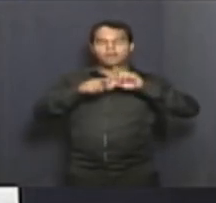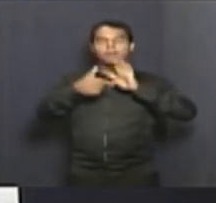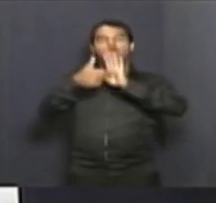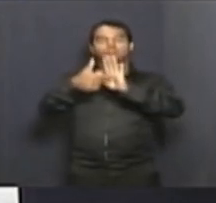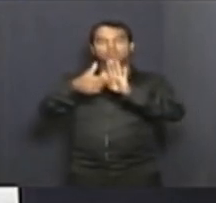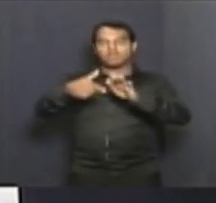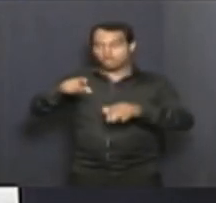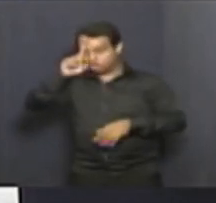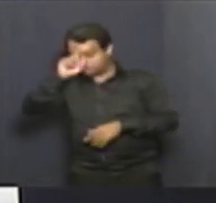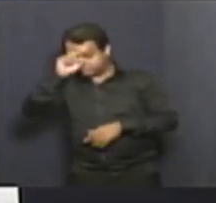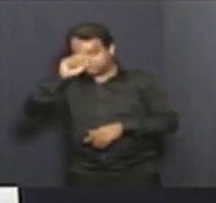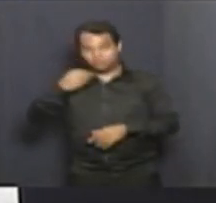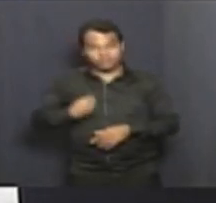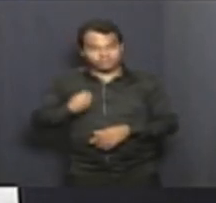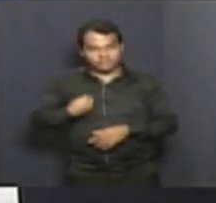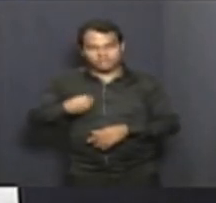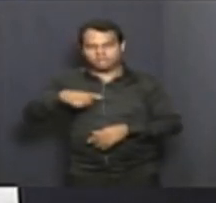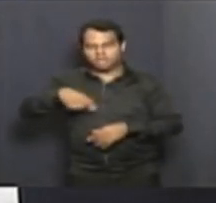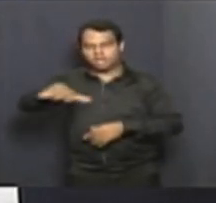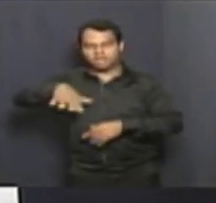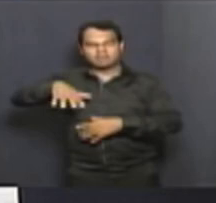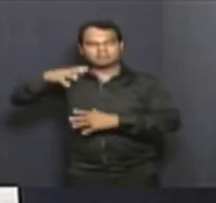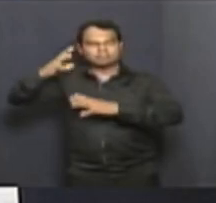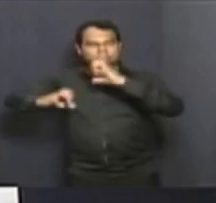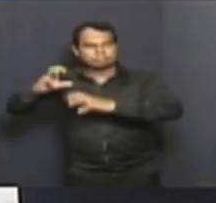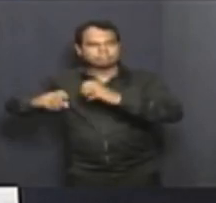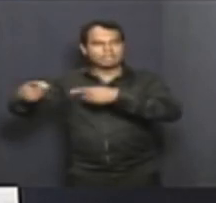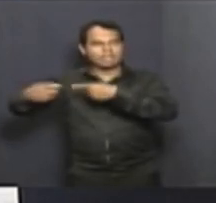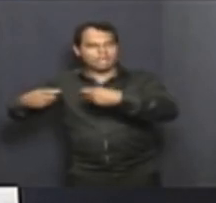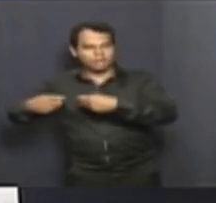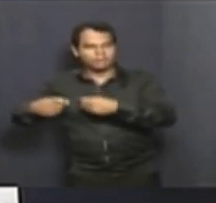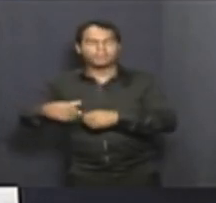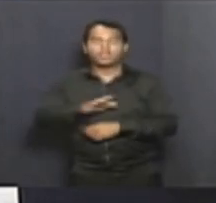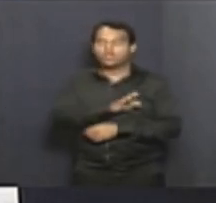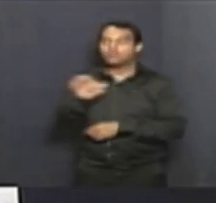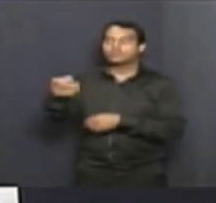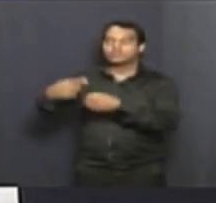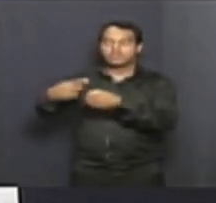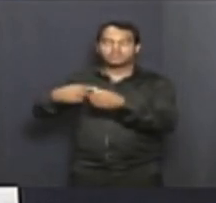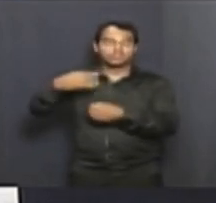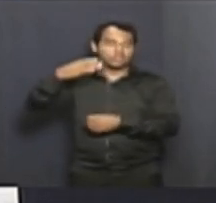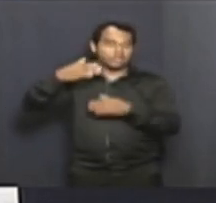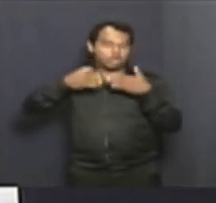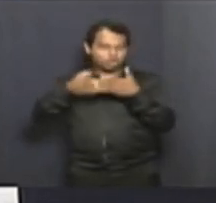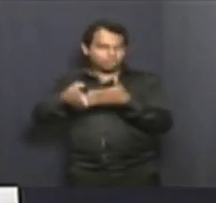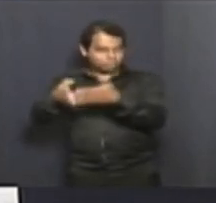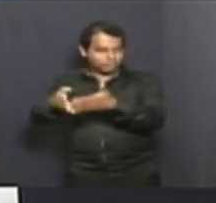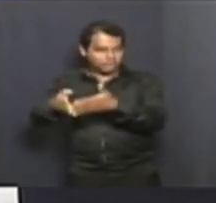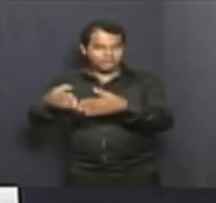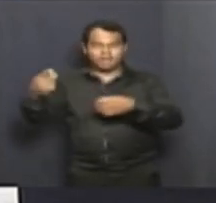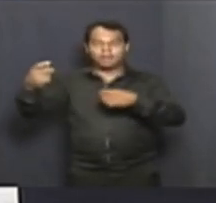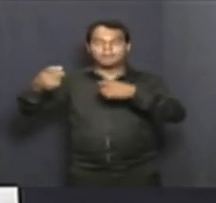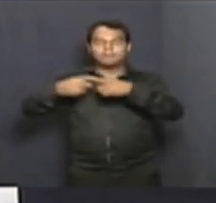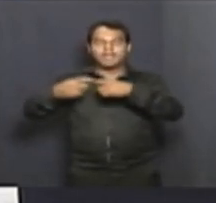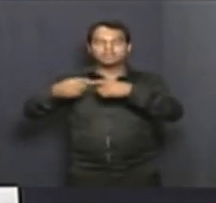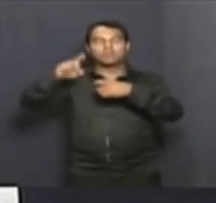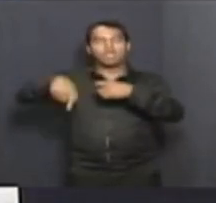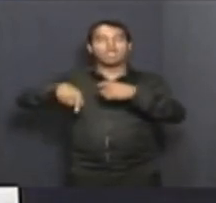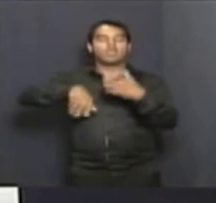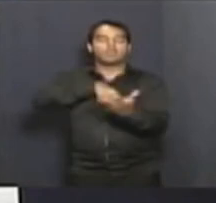hospital da vida fui adorá a corumbá neste final de semana os médicos estão de greve